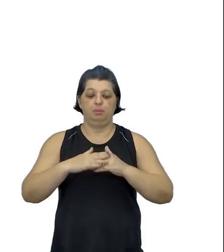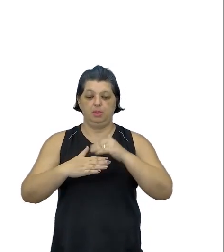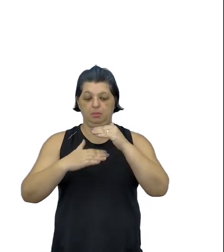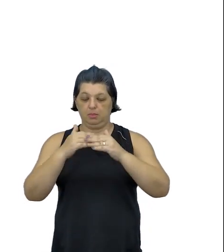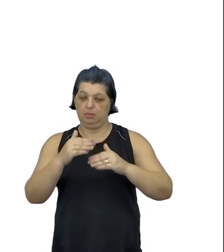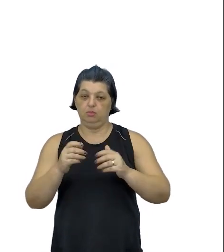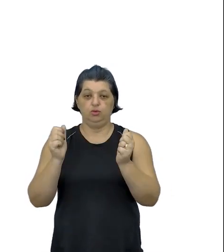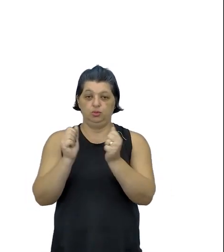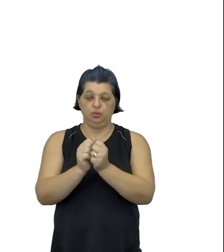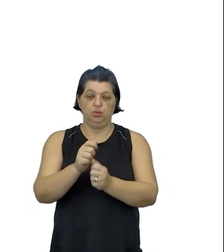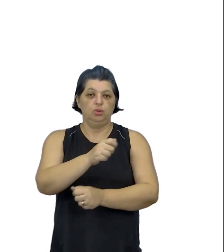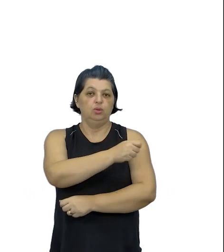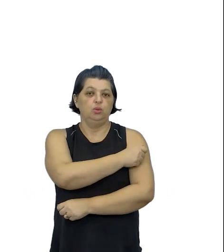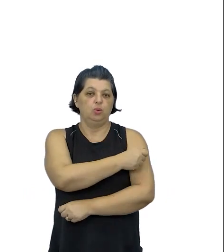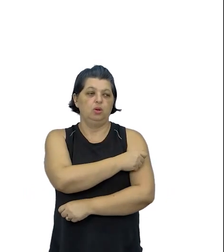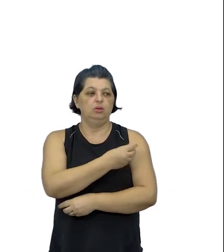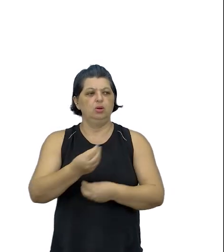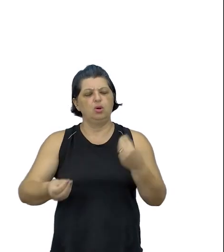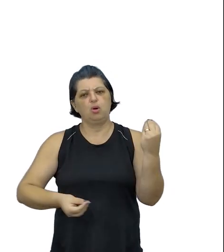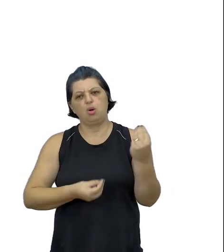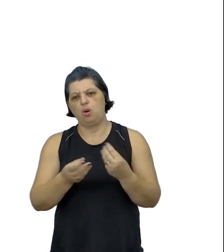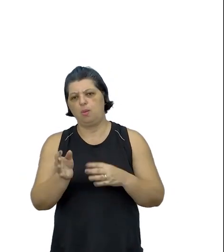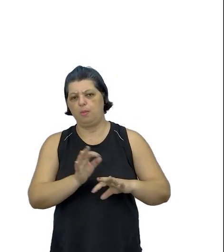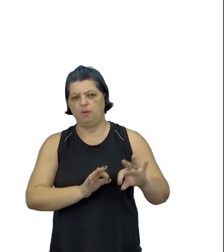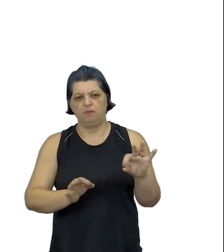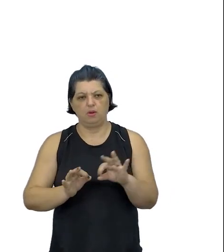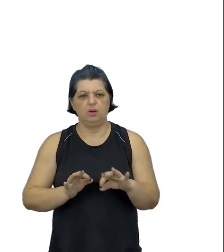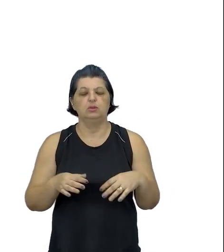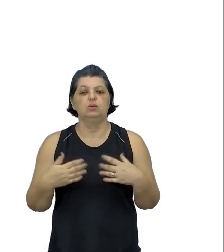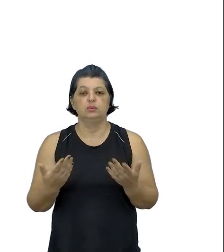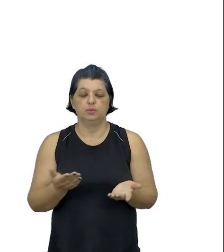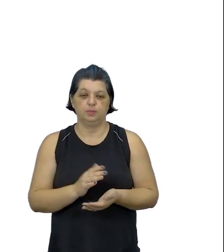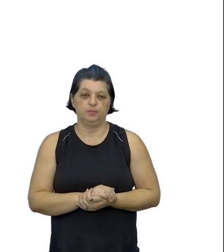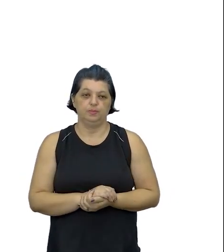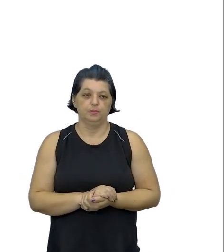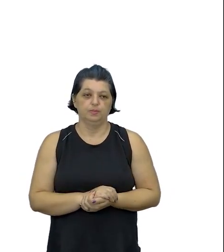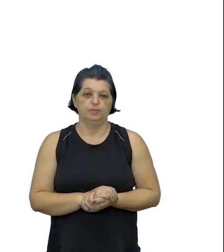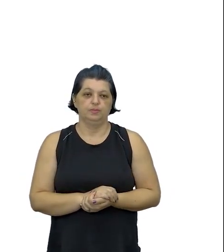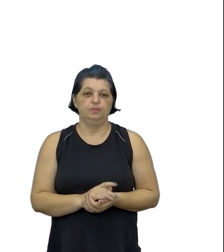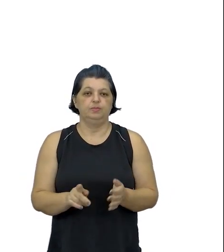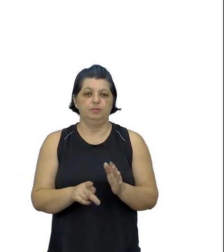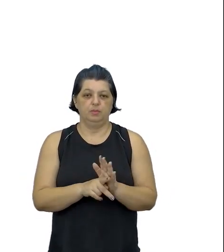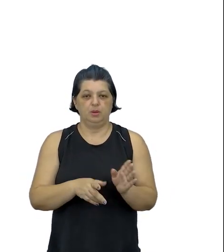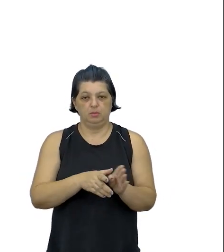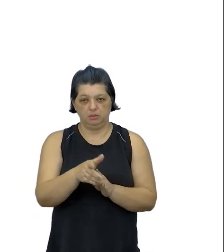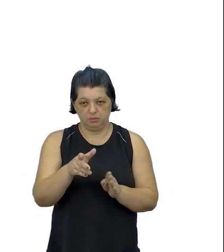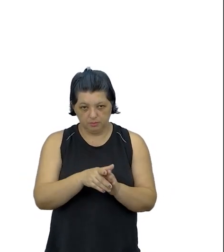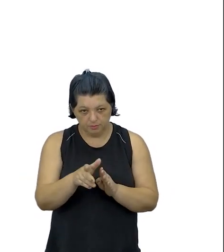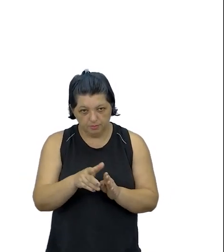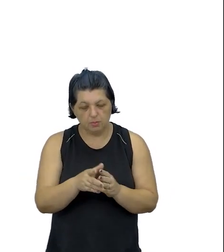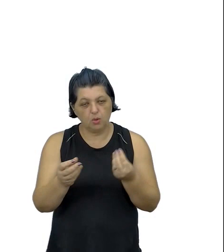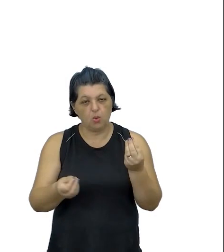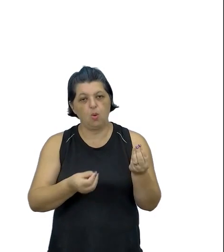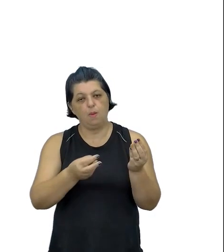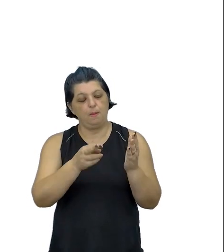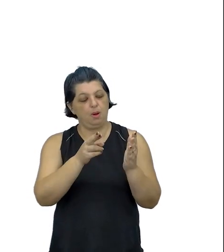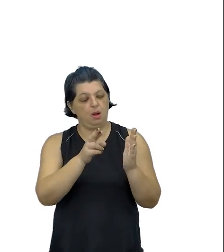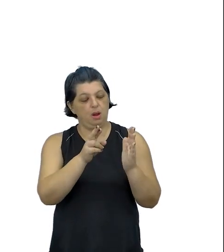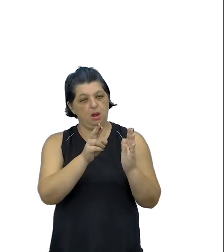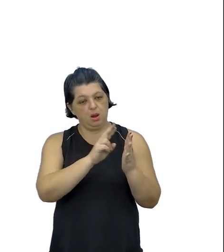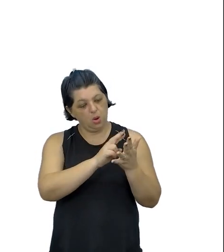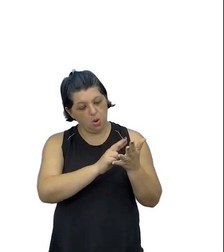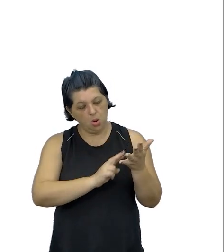estudantes. Como que a gente faz essa construção? A organização das orientações por meio do roteiro é muito